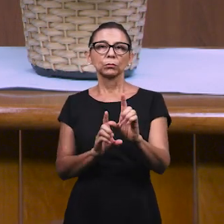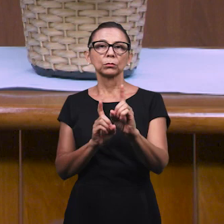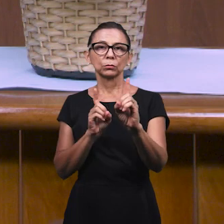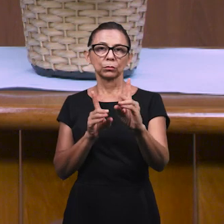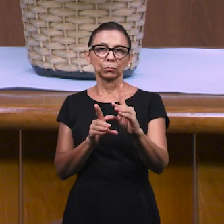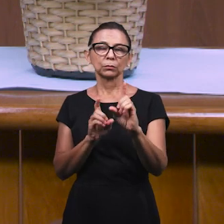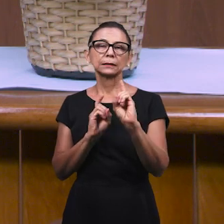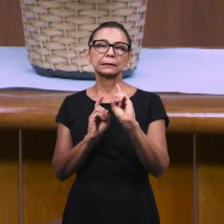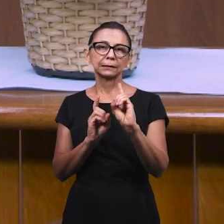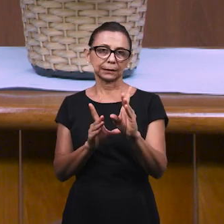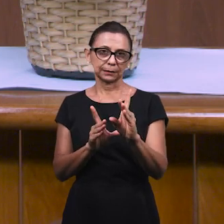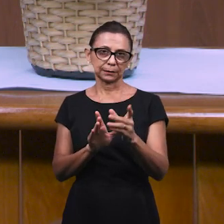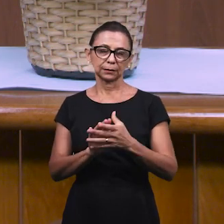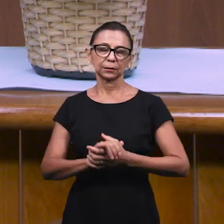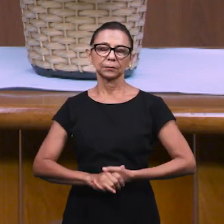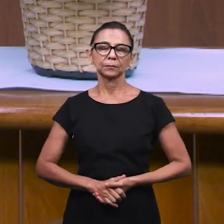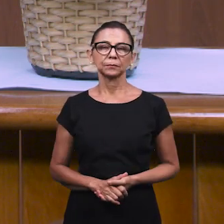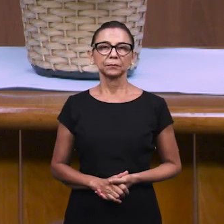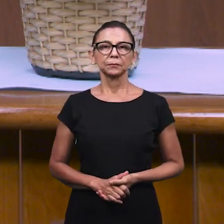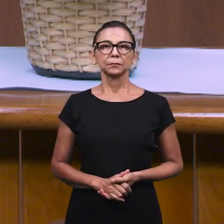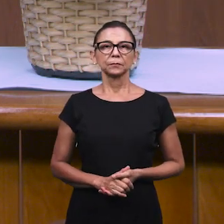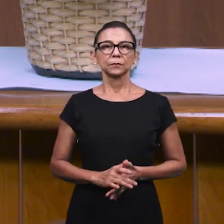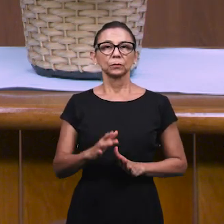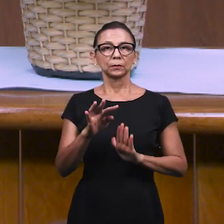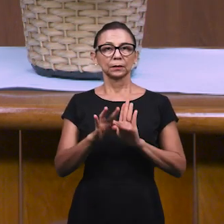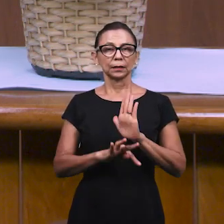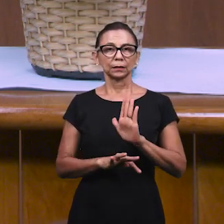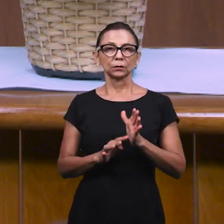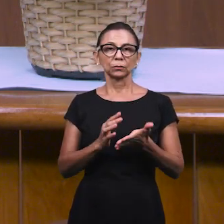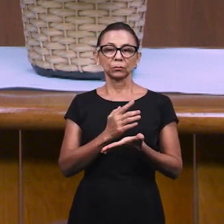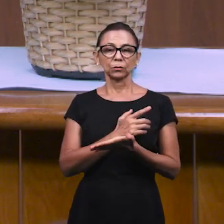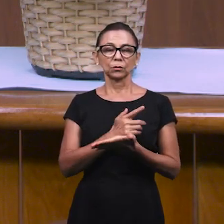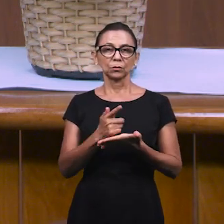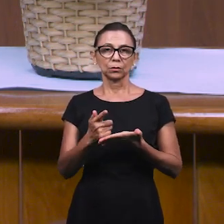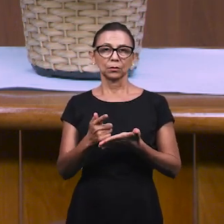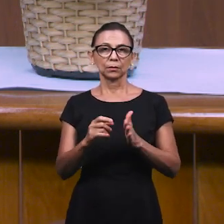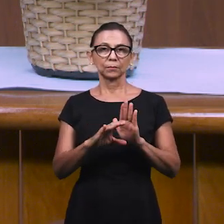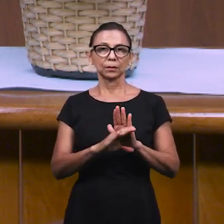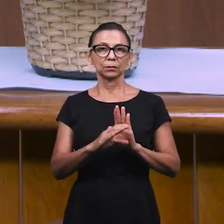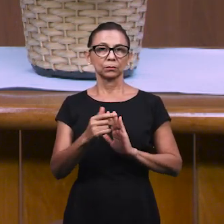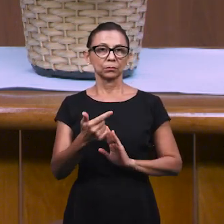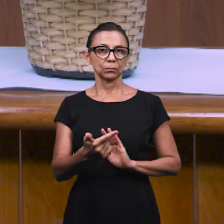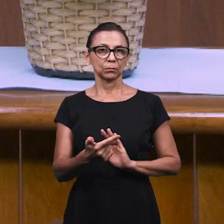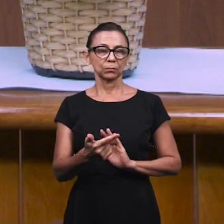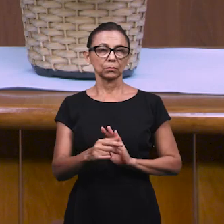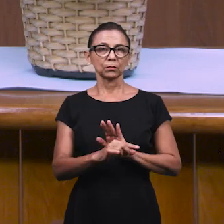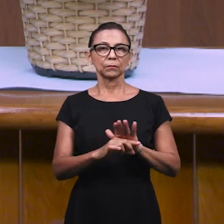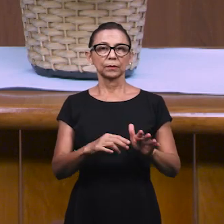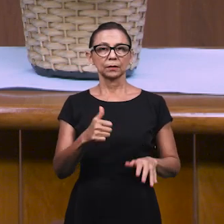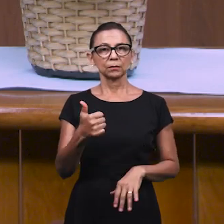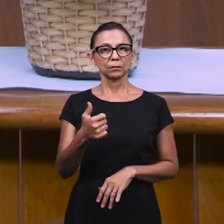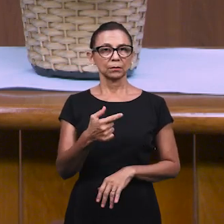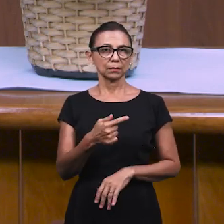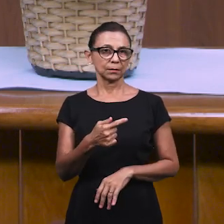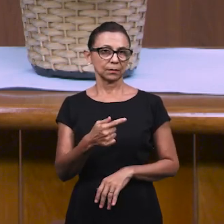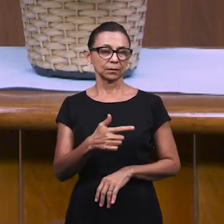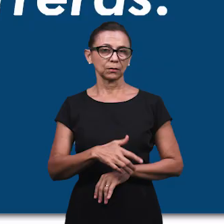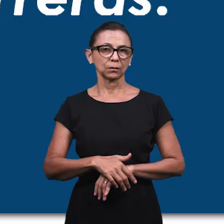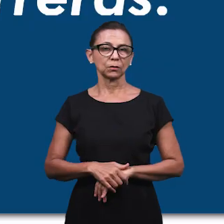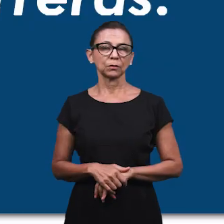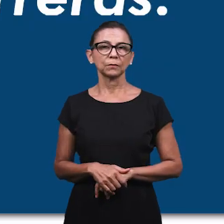todos agora ver o texto bíblico que está em Gênesis, no capítulo 2, no versículo